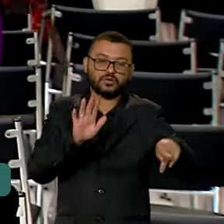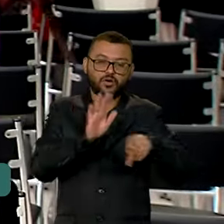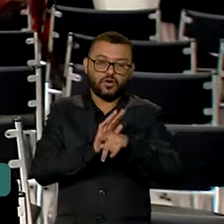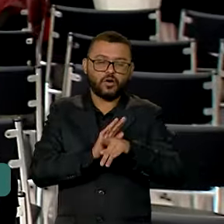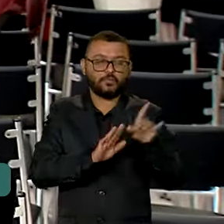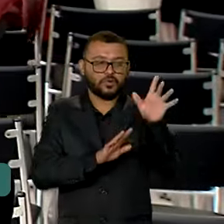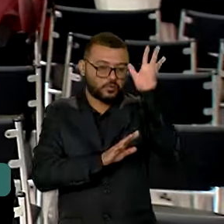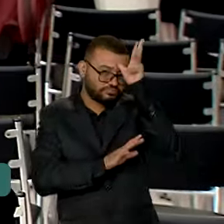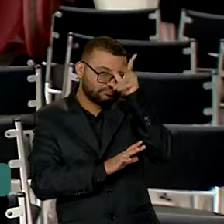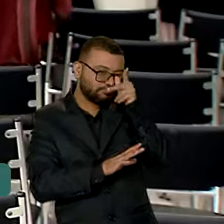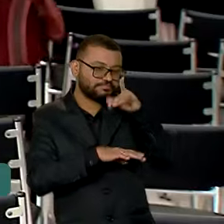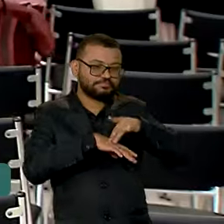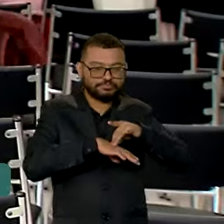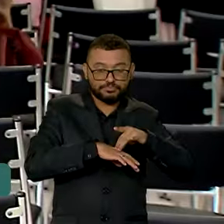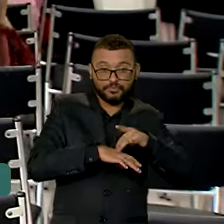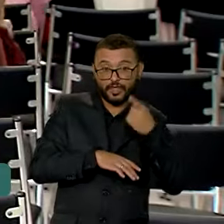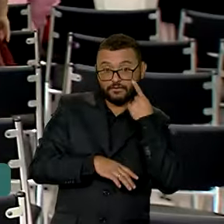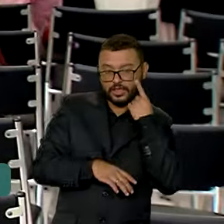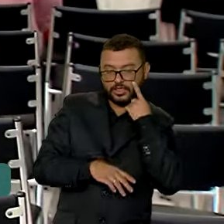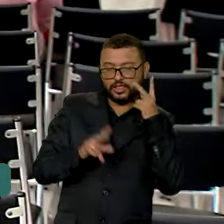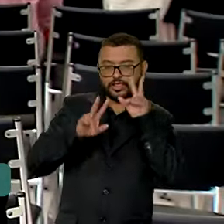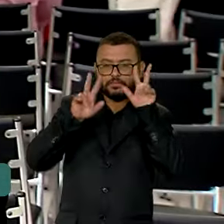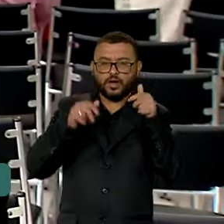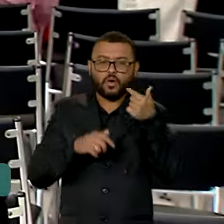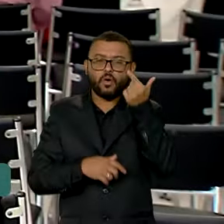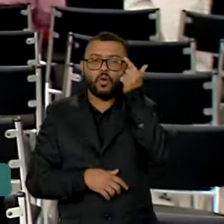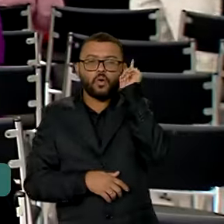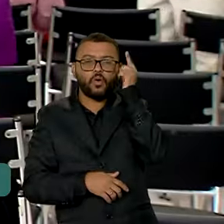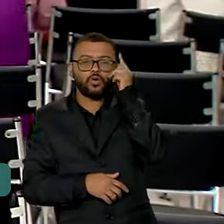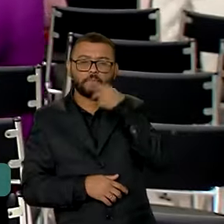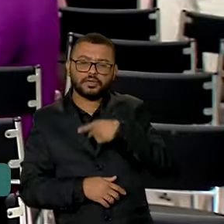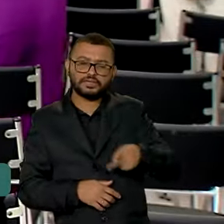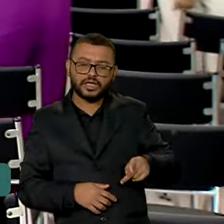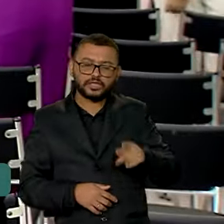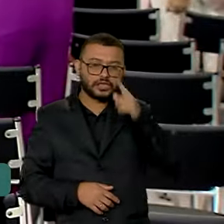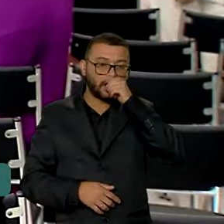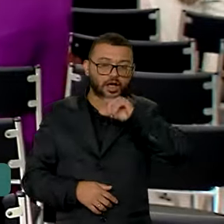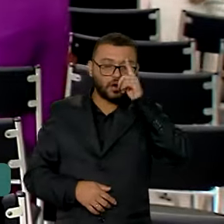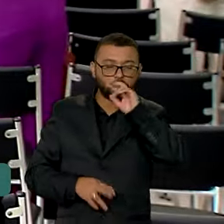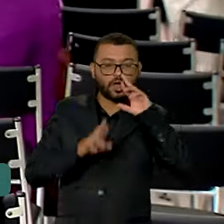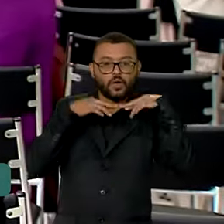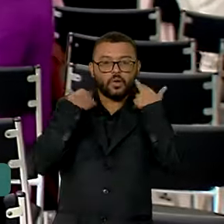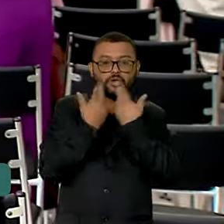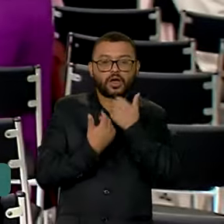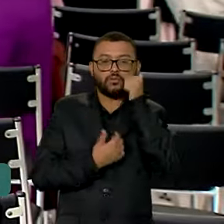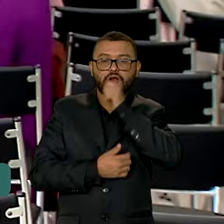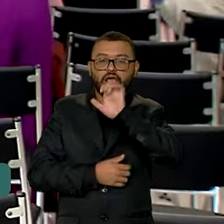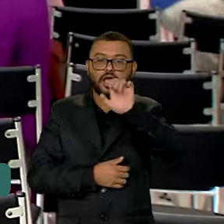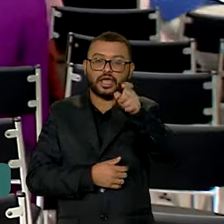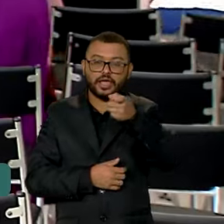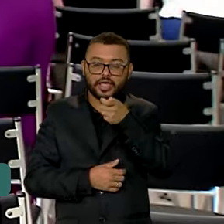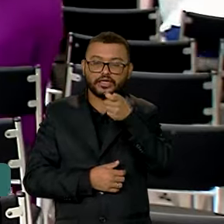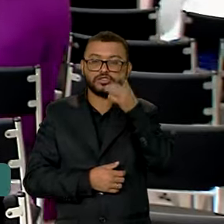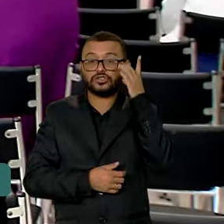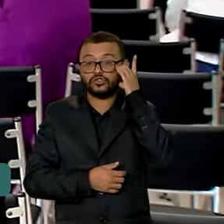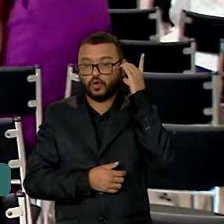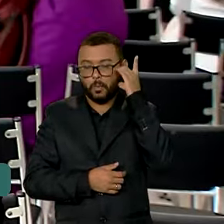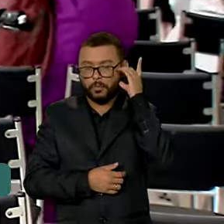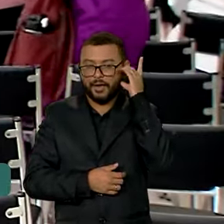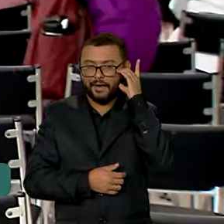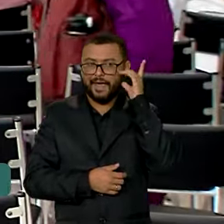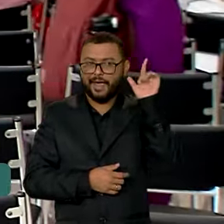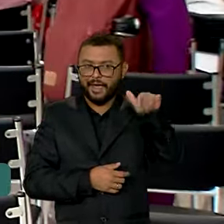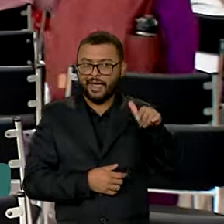de Proteína Animal. Olha, ontem o presidente Geraldo Alckmin esteve no encontro com a ex-presidenta Dilma Rousseff, que é a